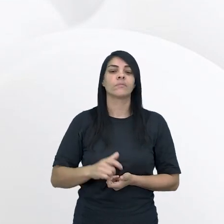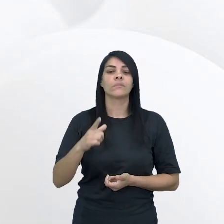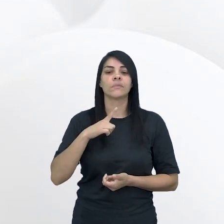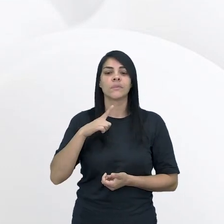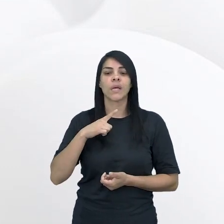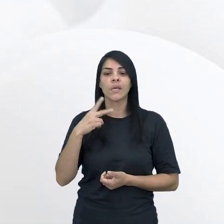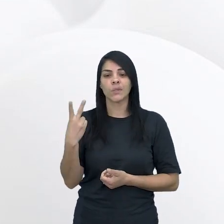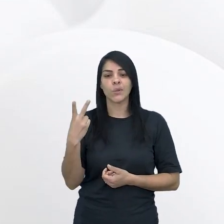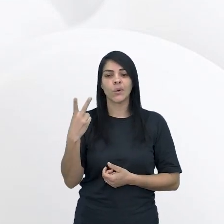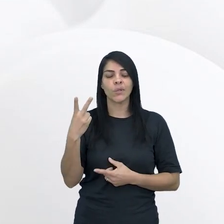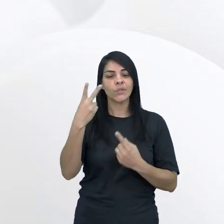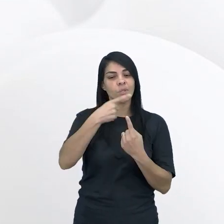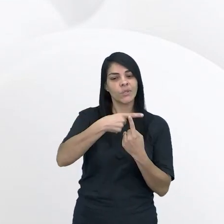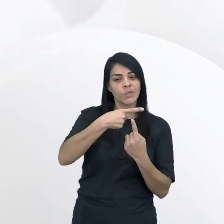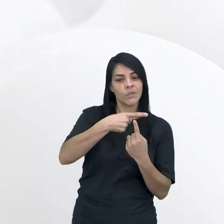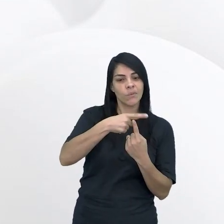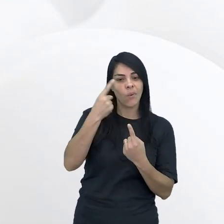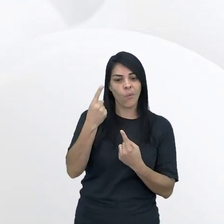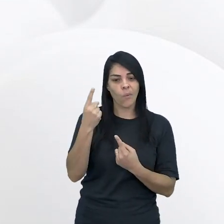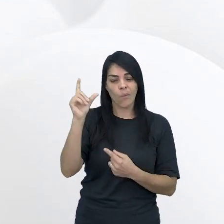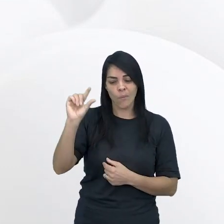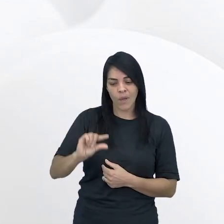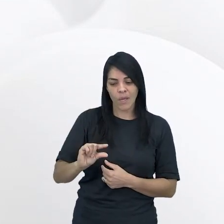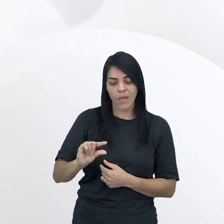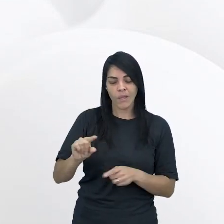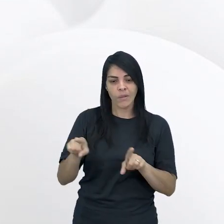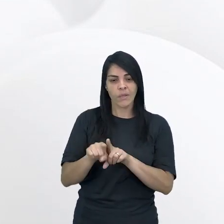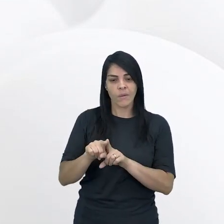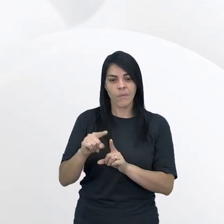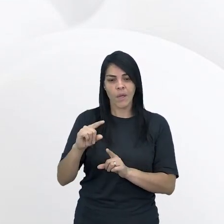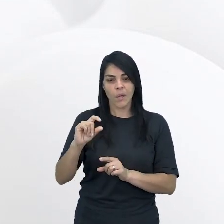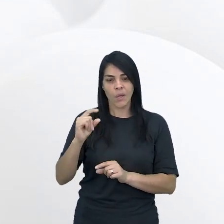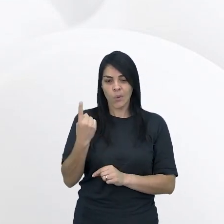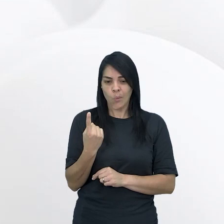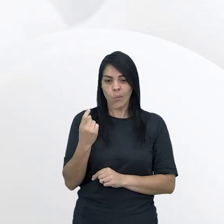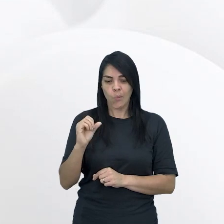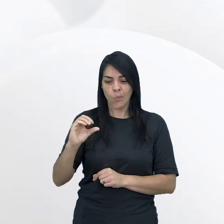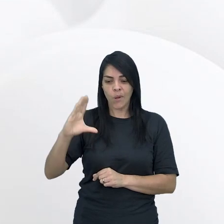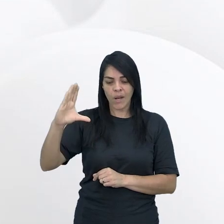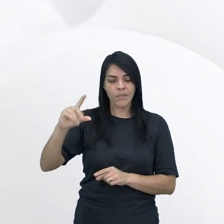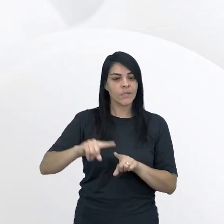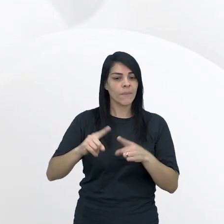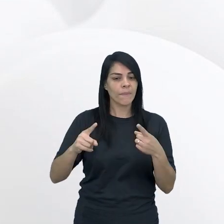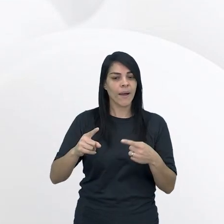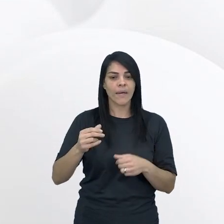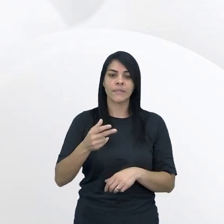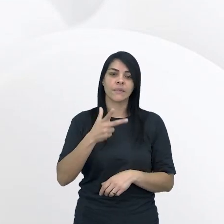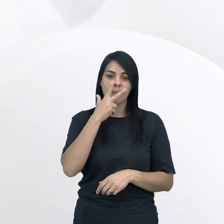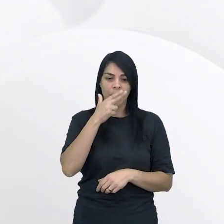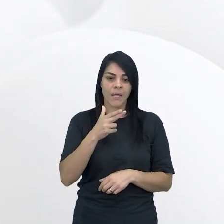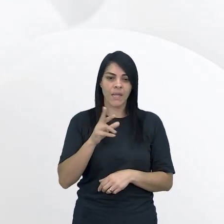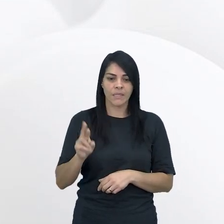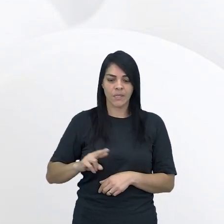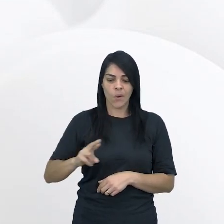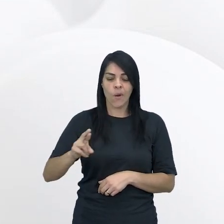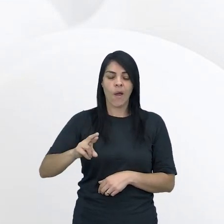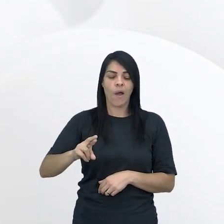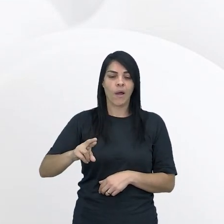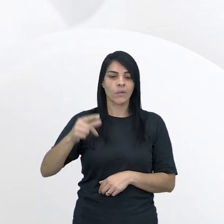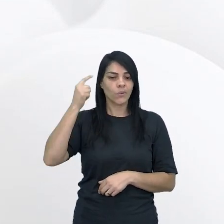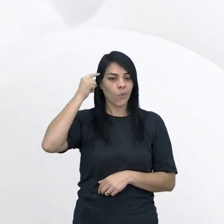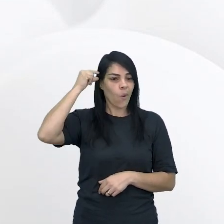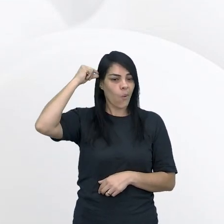Tem 2 tipos, né? Tem um pequeno e um grande. Eles parecem, na verdade, um rato com orelha de coelho.